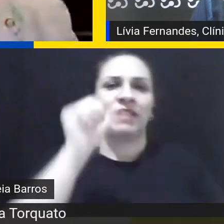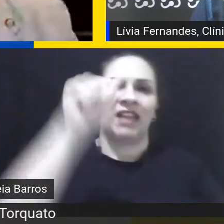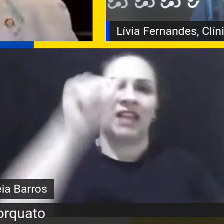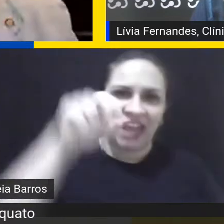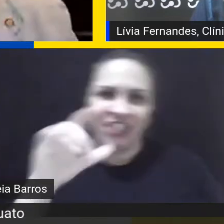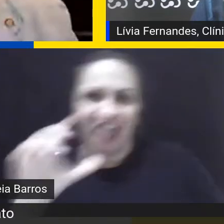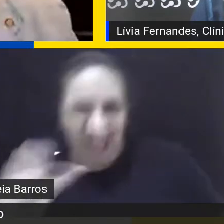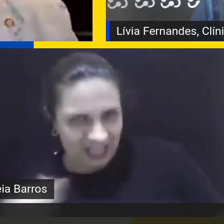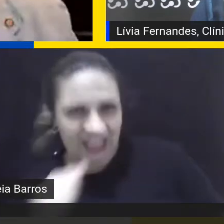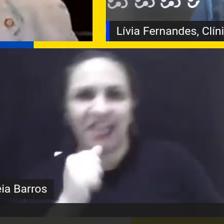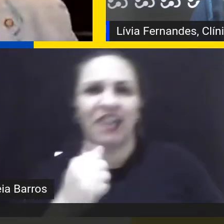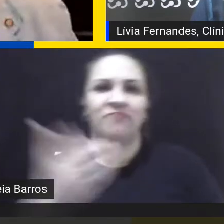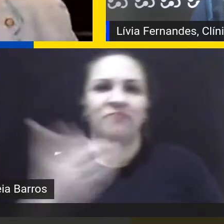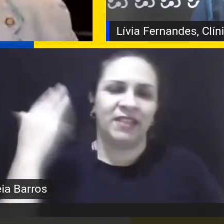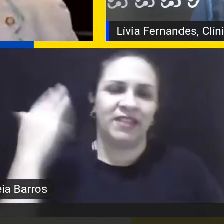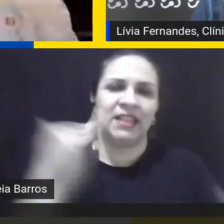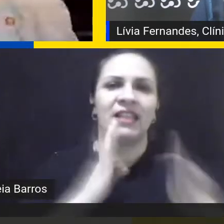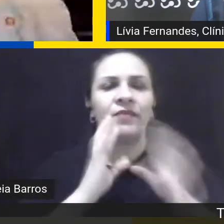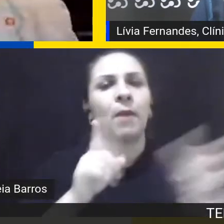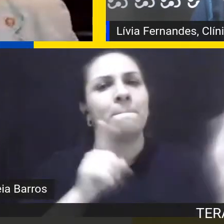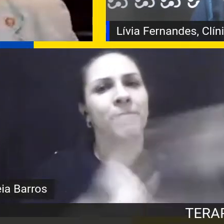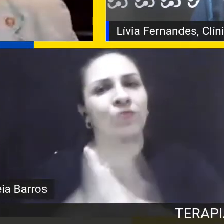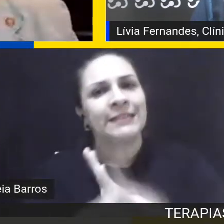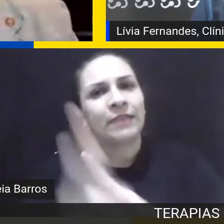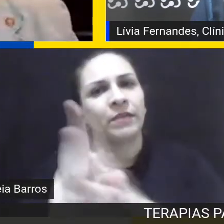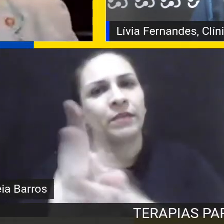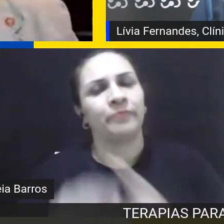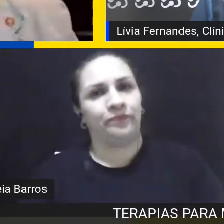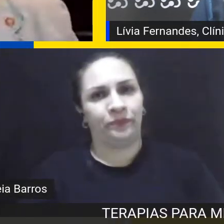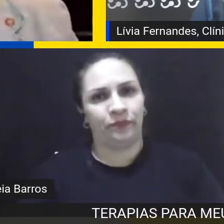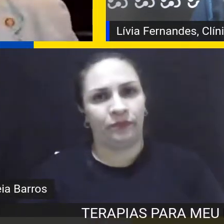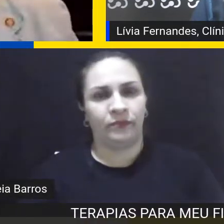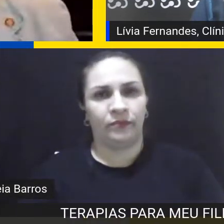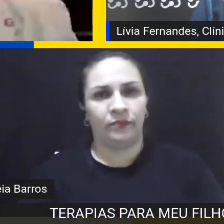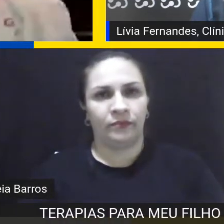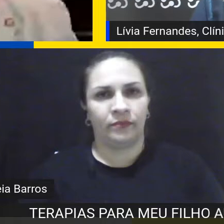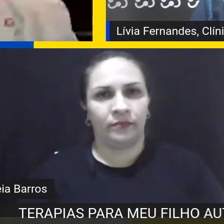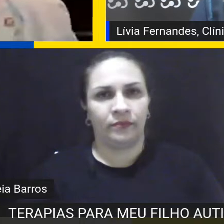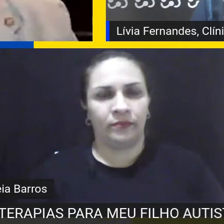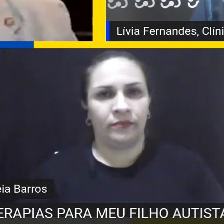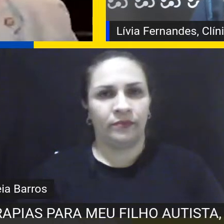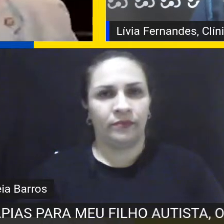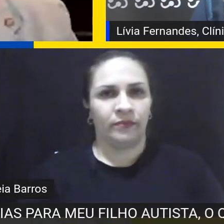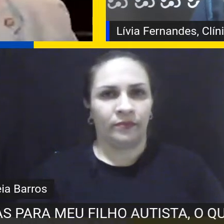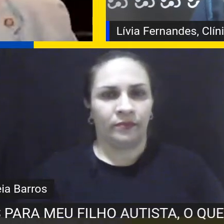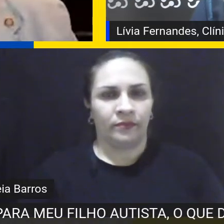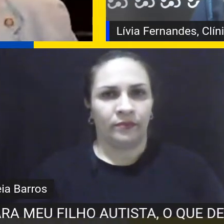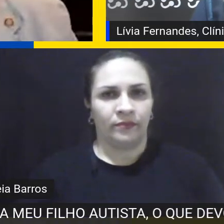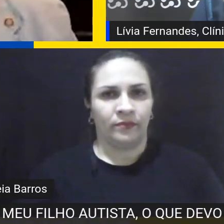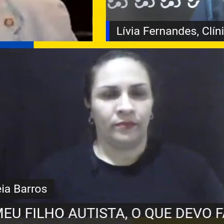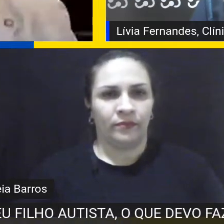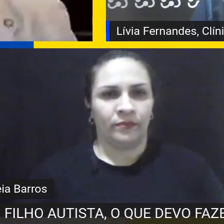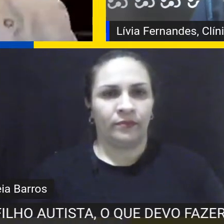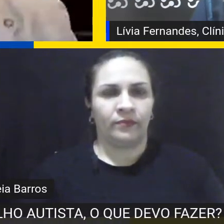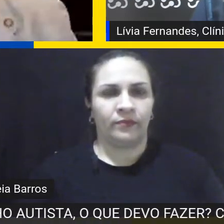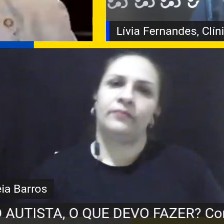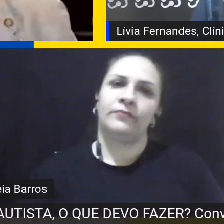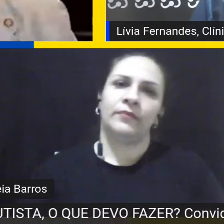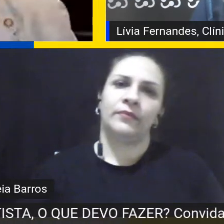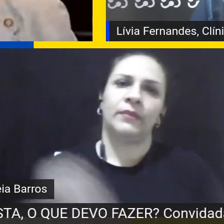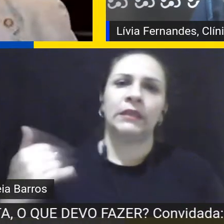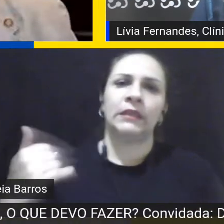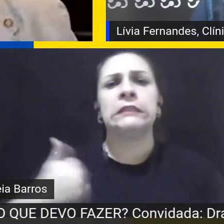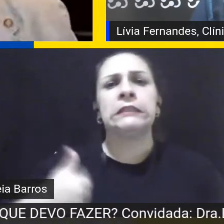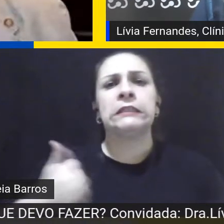é pergunta constante. Qual é a idade, com quantos anos meu filho vai parar de ter